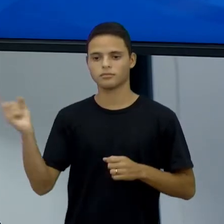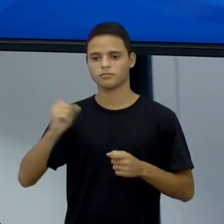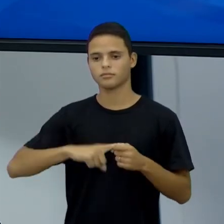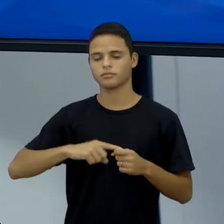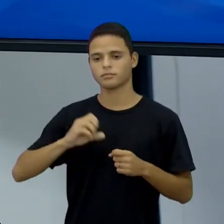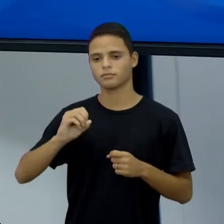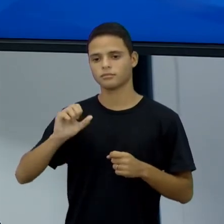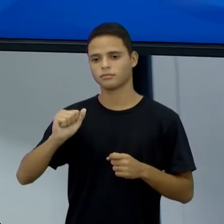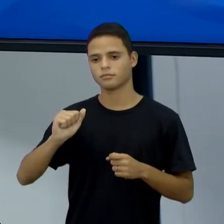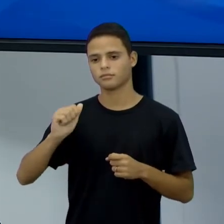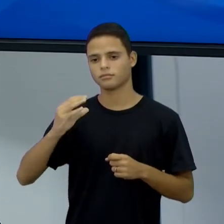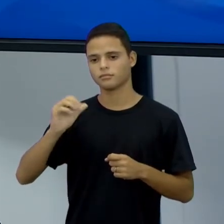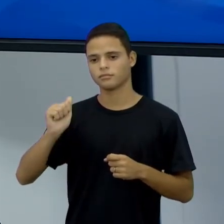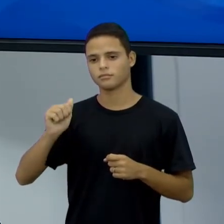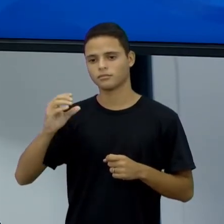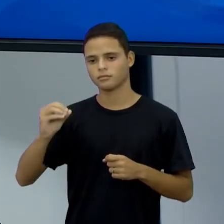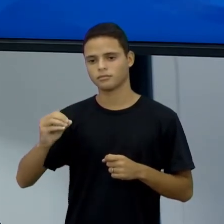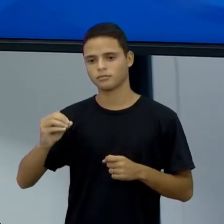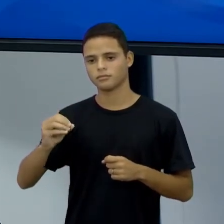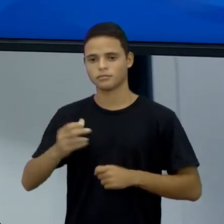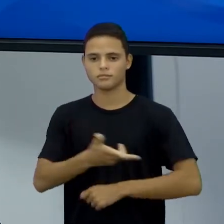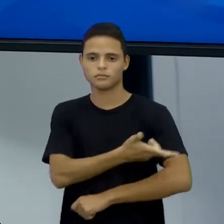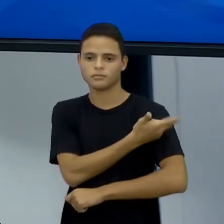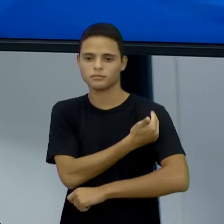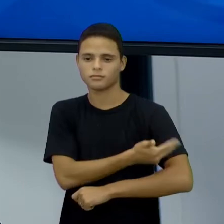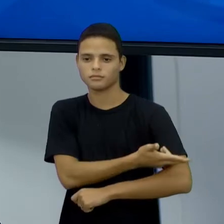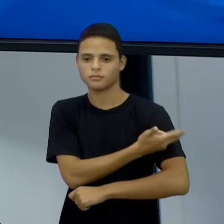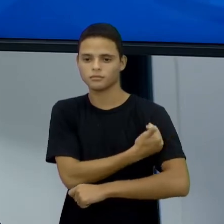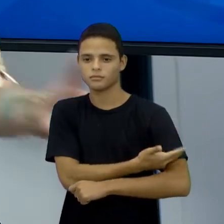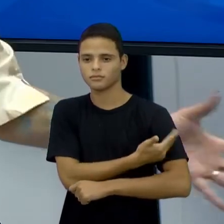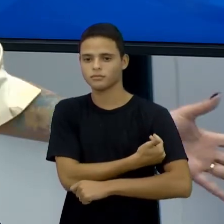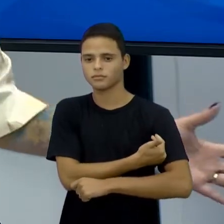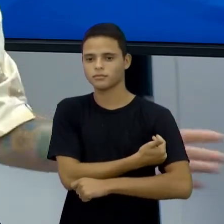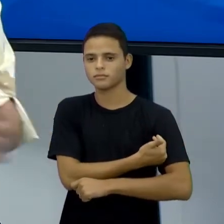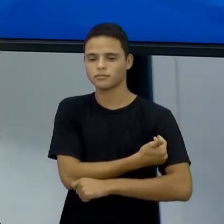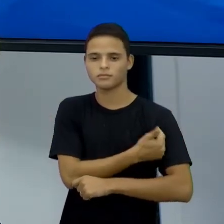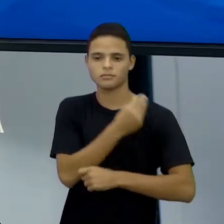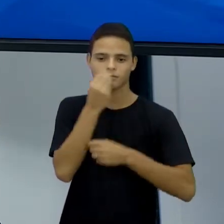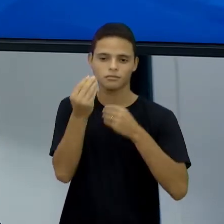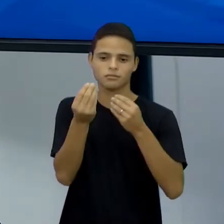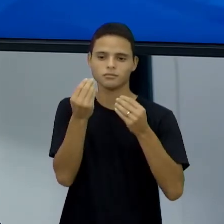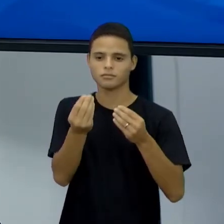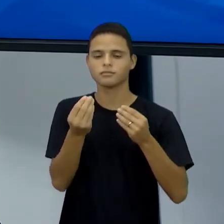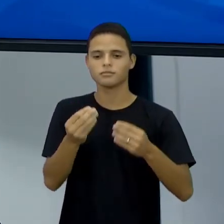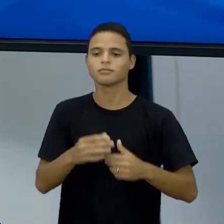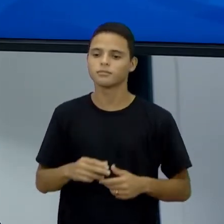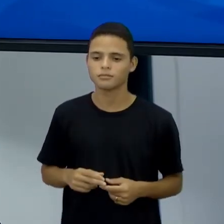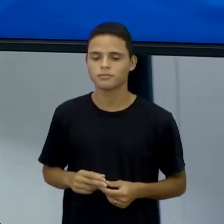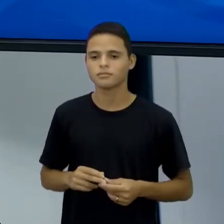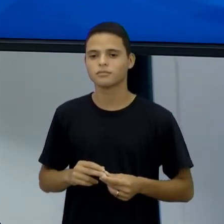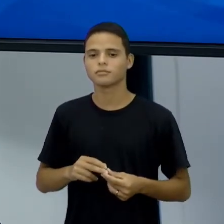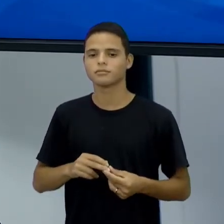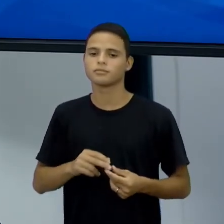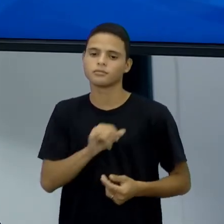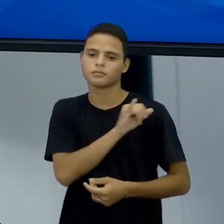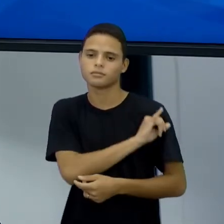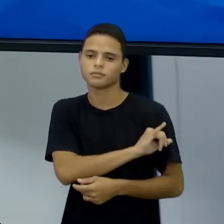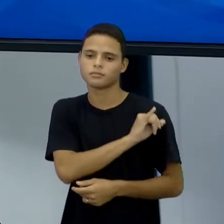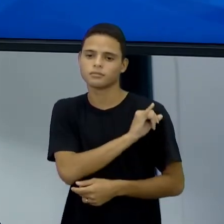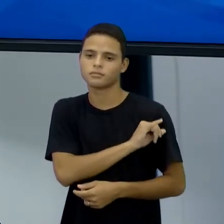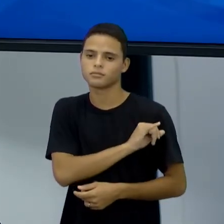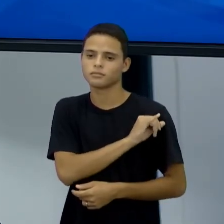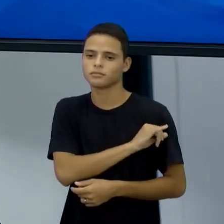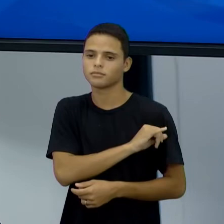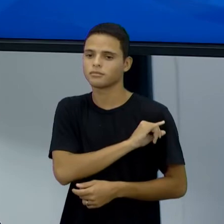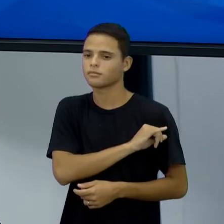foi fazer uma tatuagem. Cheguei em casa com uma tatuagem. Minha mãe queria... Isso é coisa de presidiário. Então, no Rio de Janeiro, eu vivia uma vida que eu não podia sair de